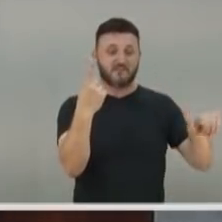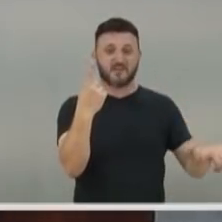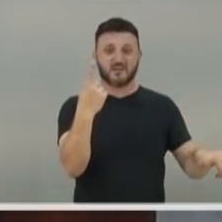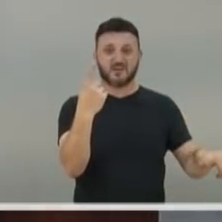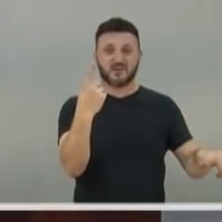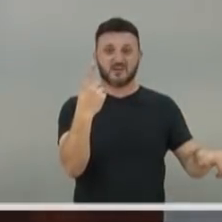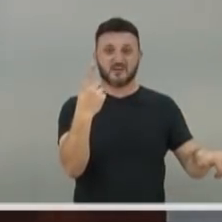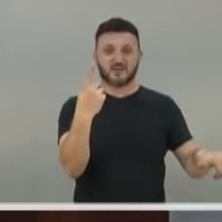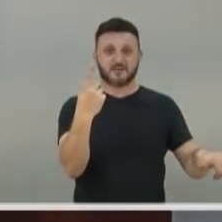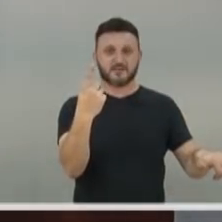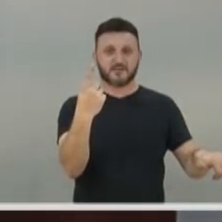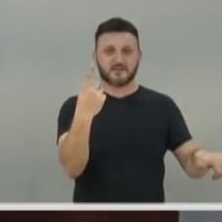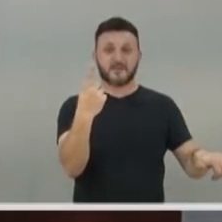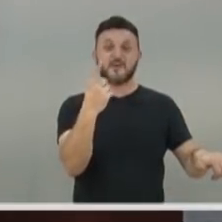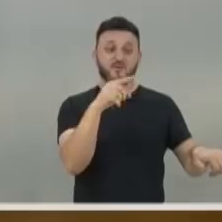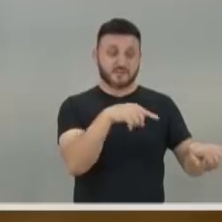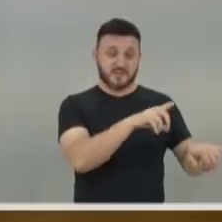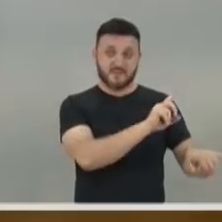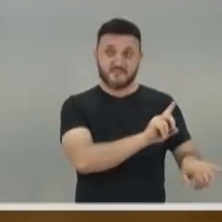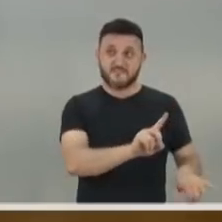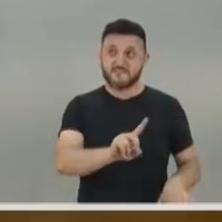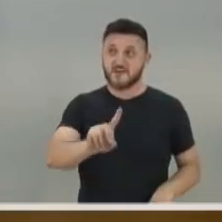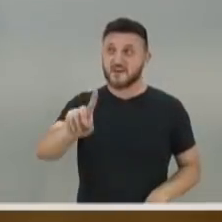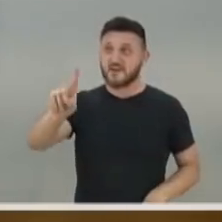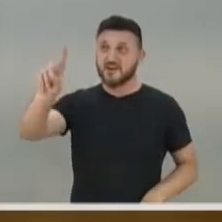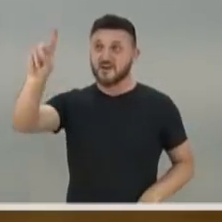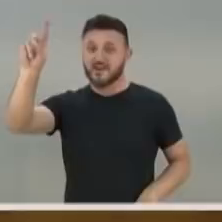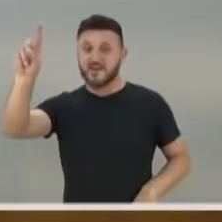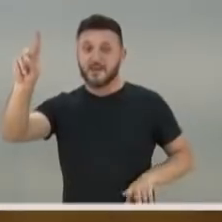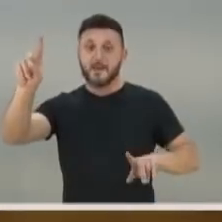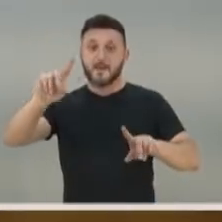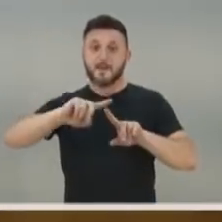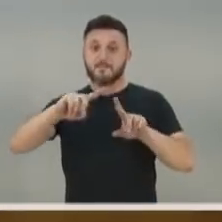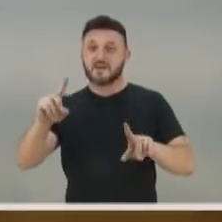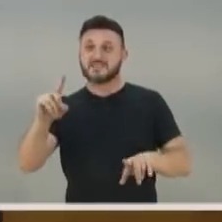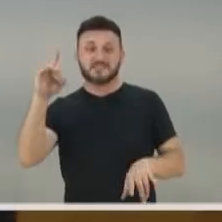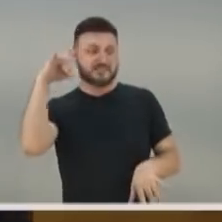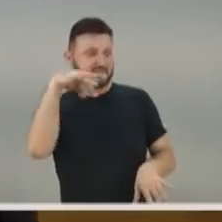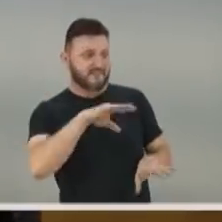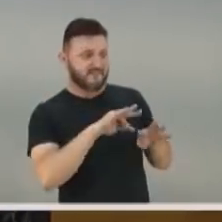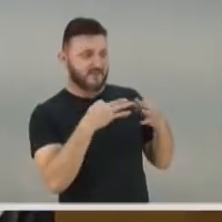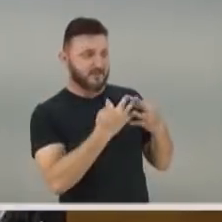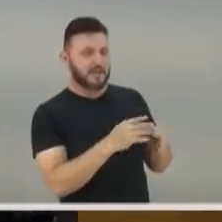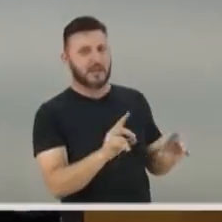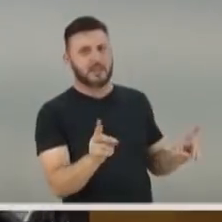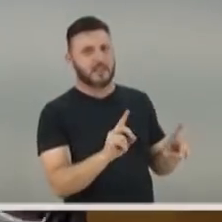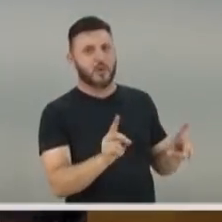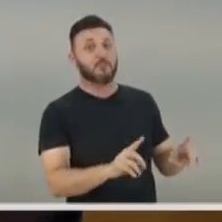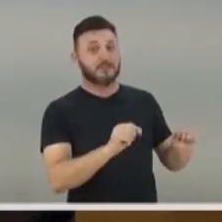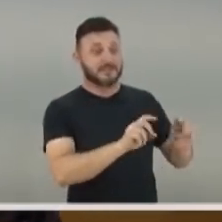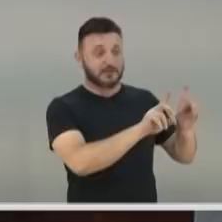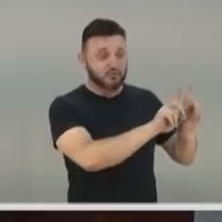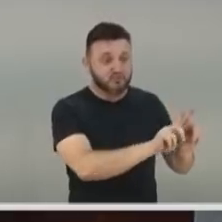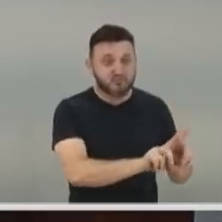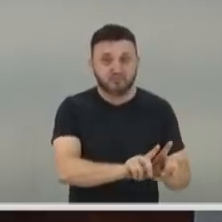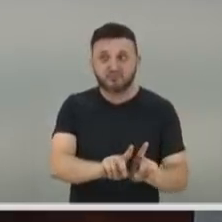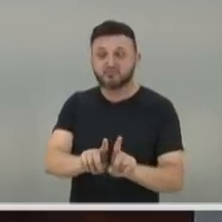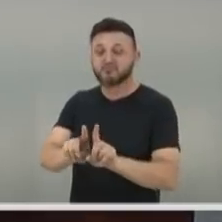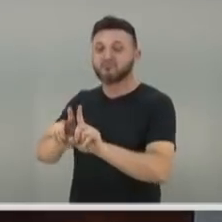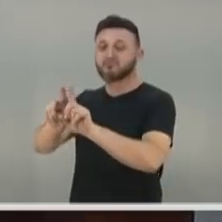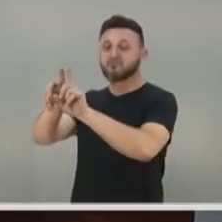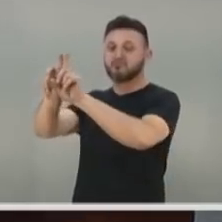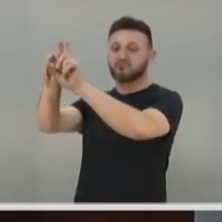Vá para o céu, vá para Deus, mas não deixe a sua família para trás.